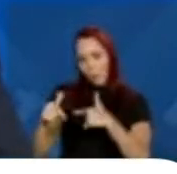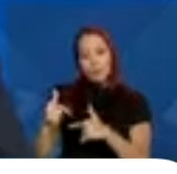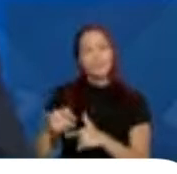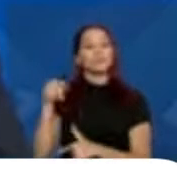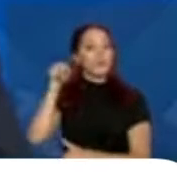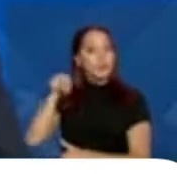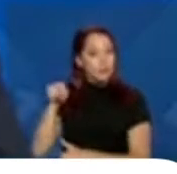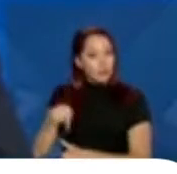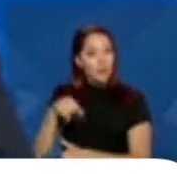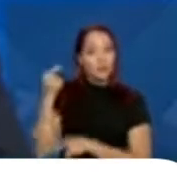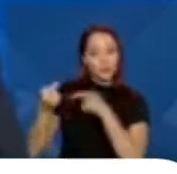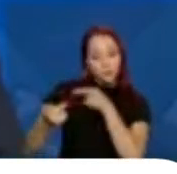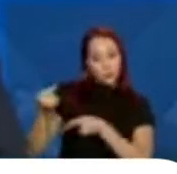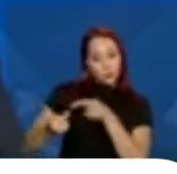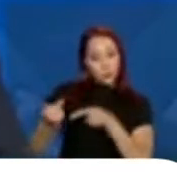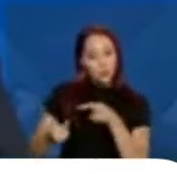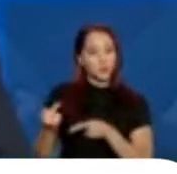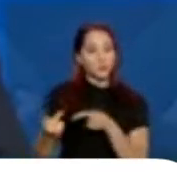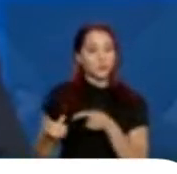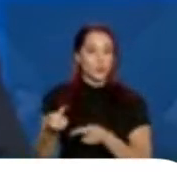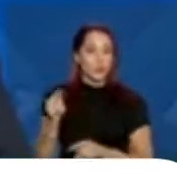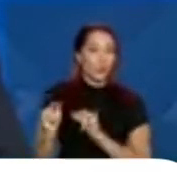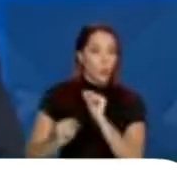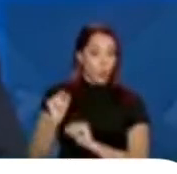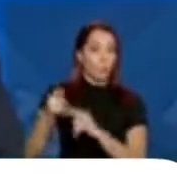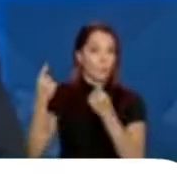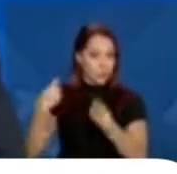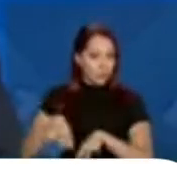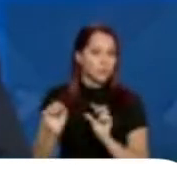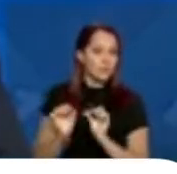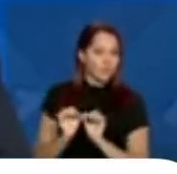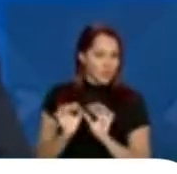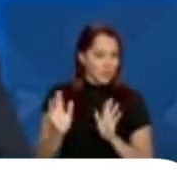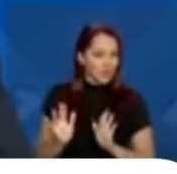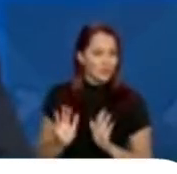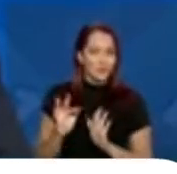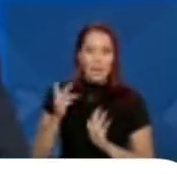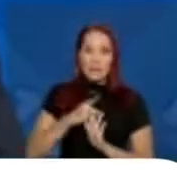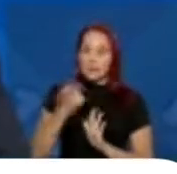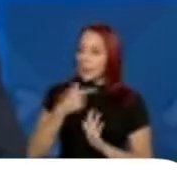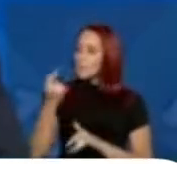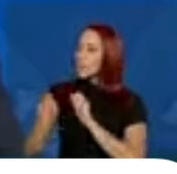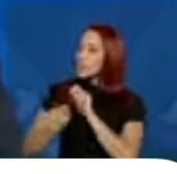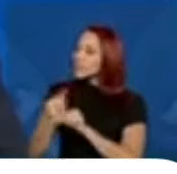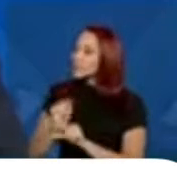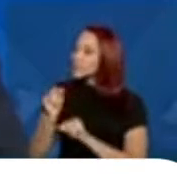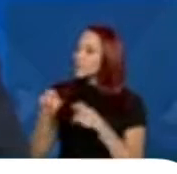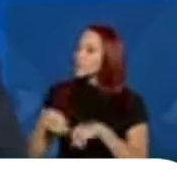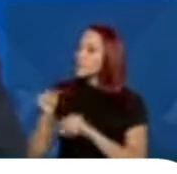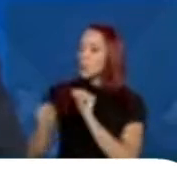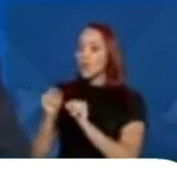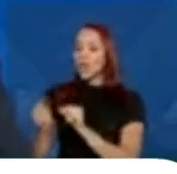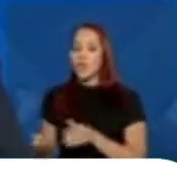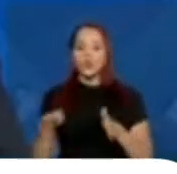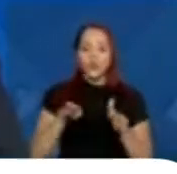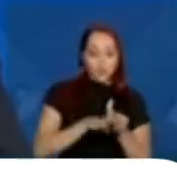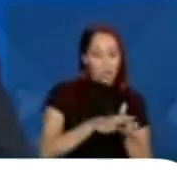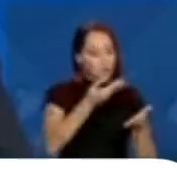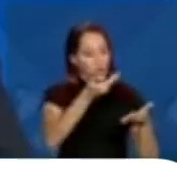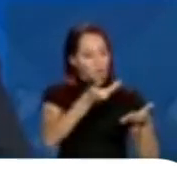é discutido o que tem que ser feito. As demandas chegam e ali elas são